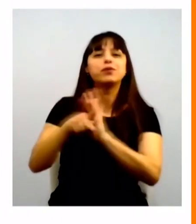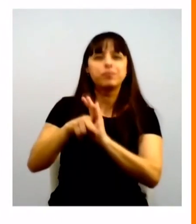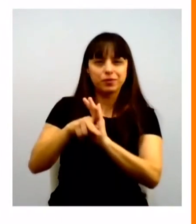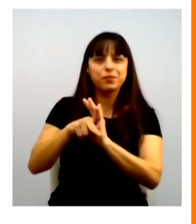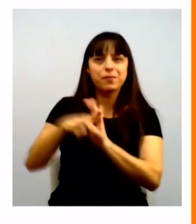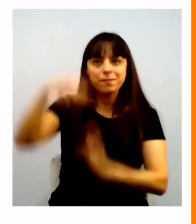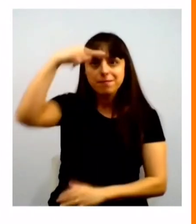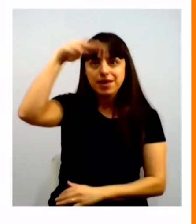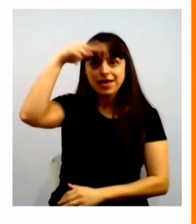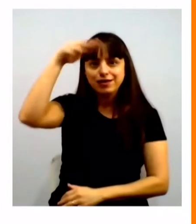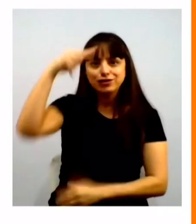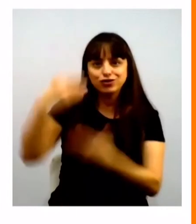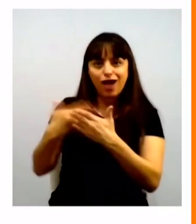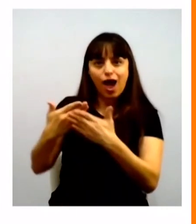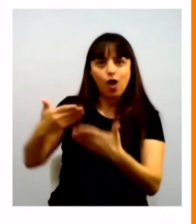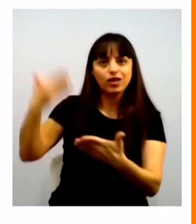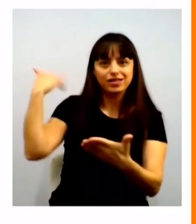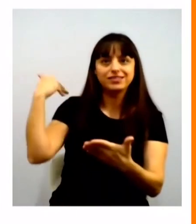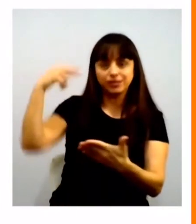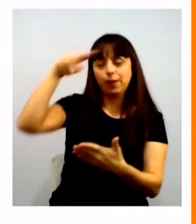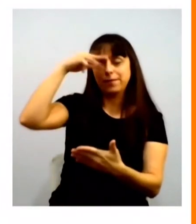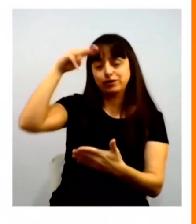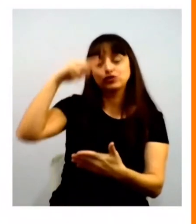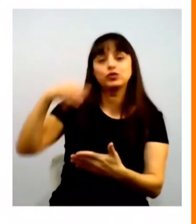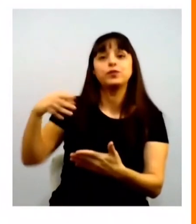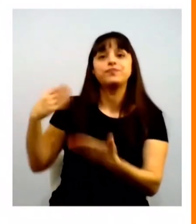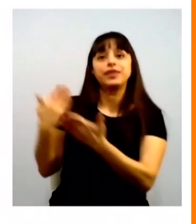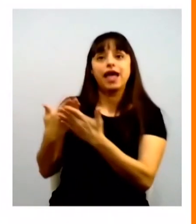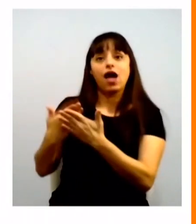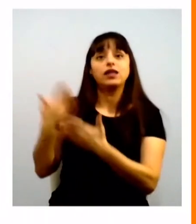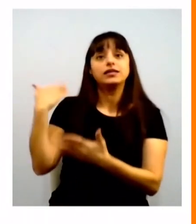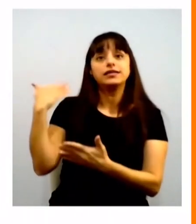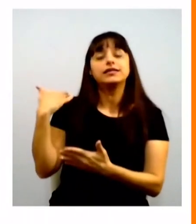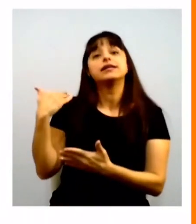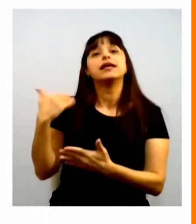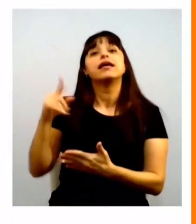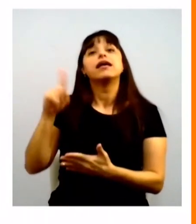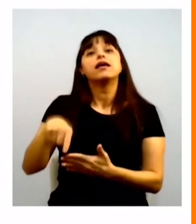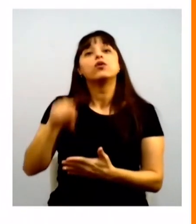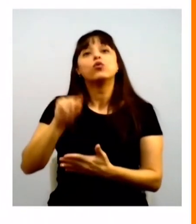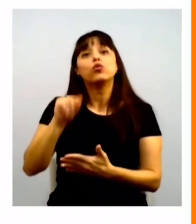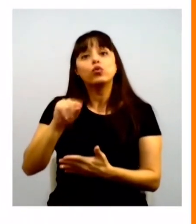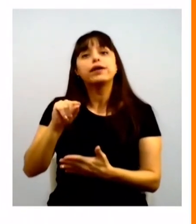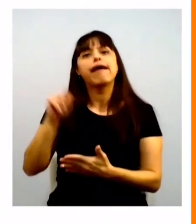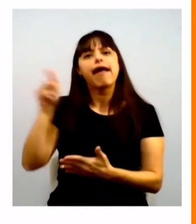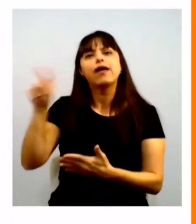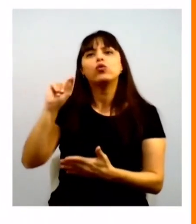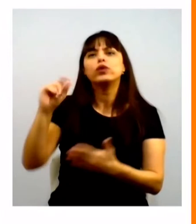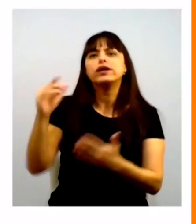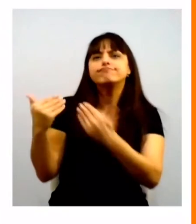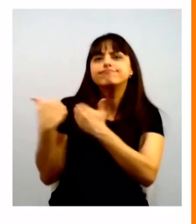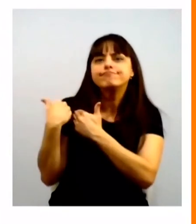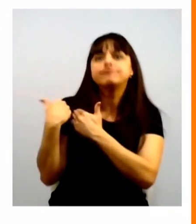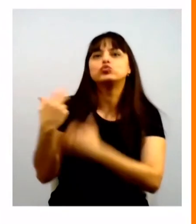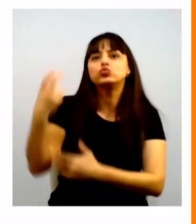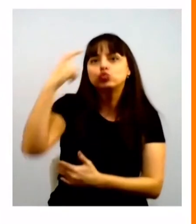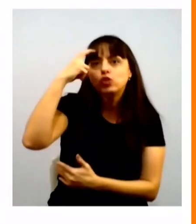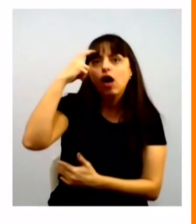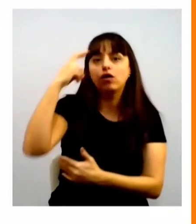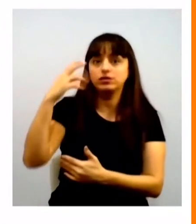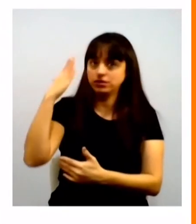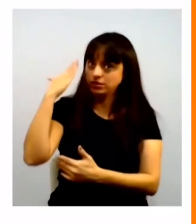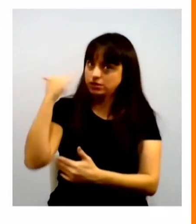tendrá as cidades. Porque eu creo que se evidencia muito mais que certos problemas são